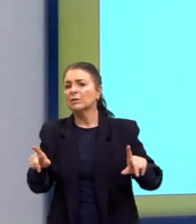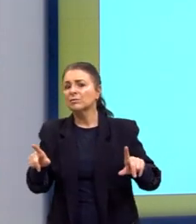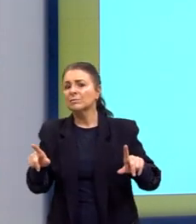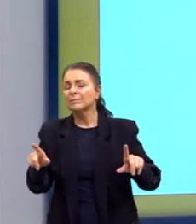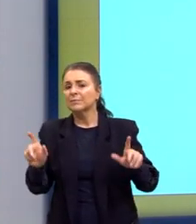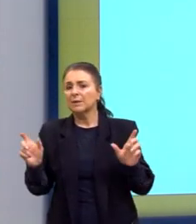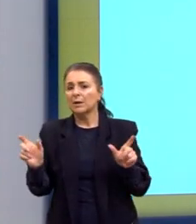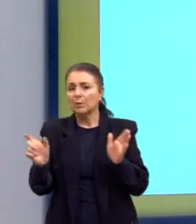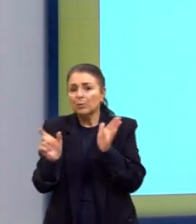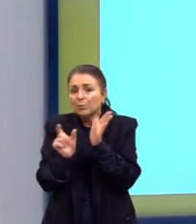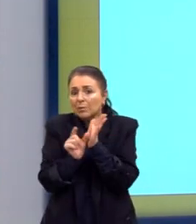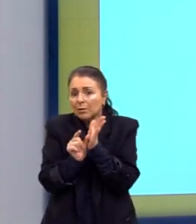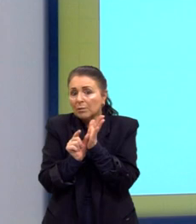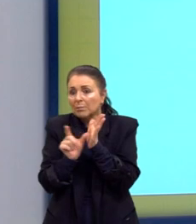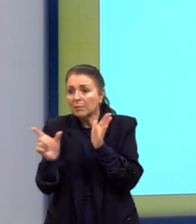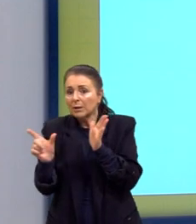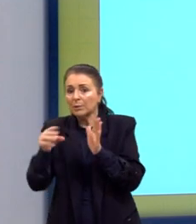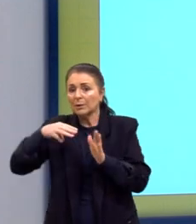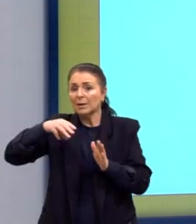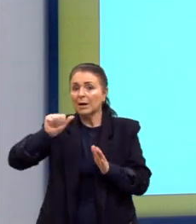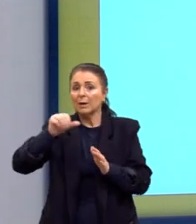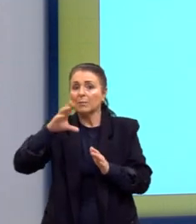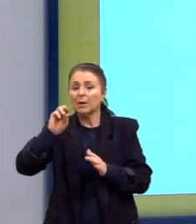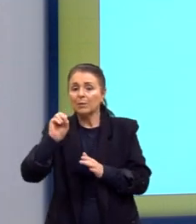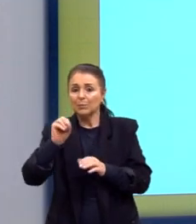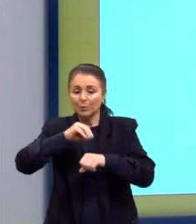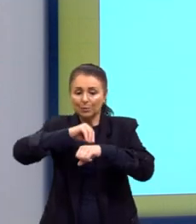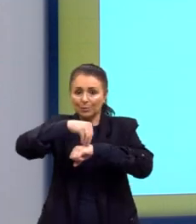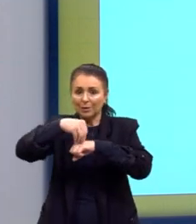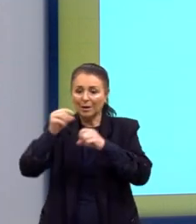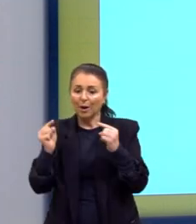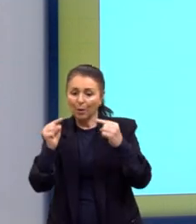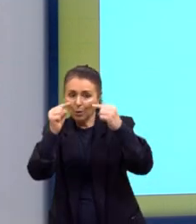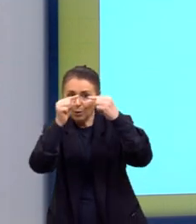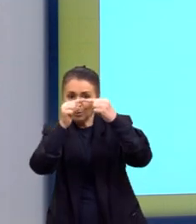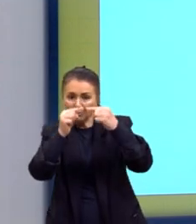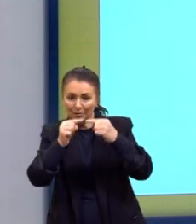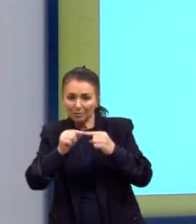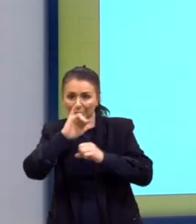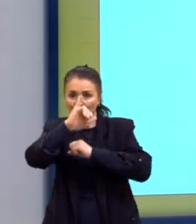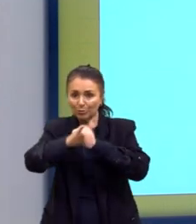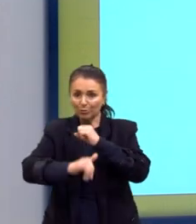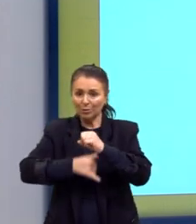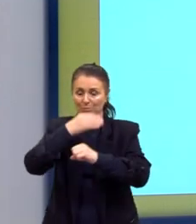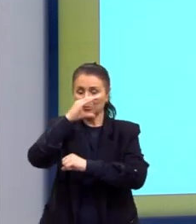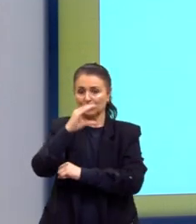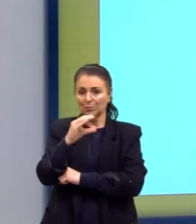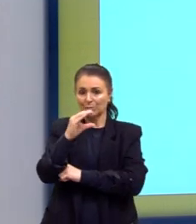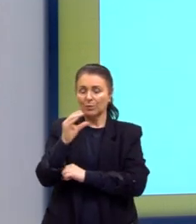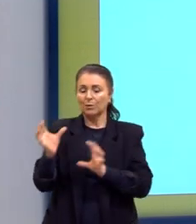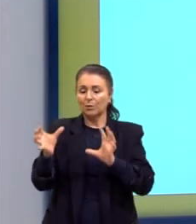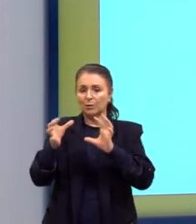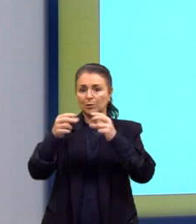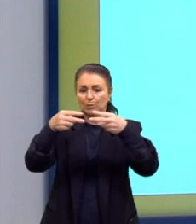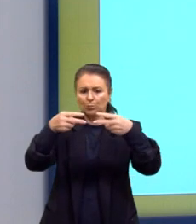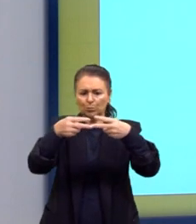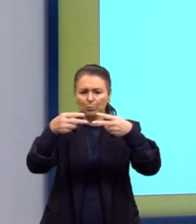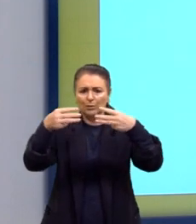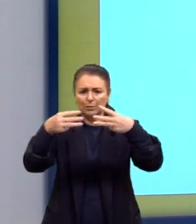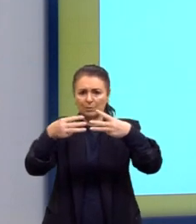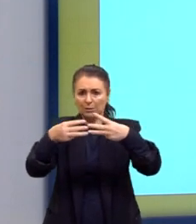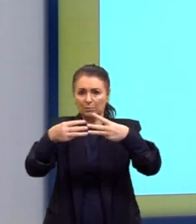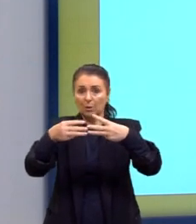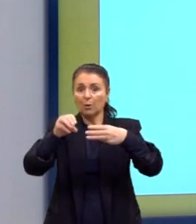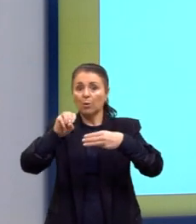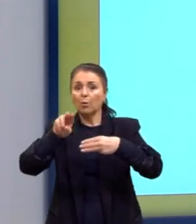tamanho da macromolécula para a composição a combinação dos átomos dos carbonos como ligações duplas ou triplas